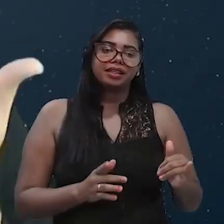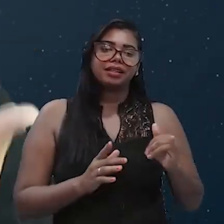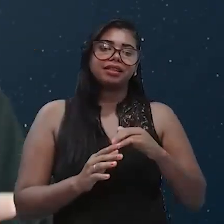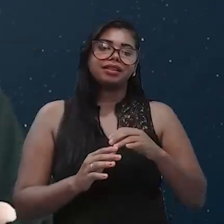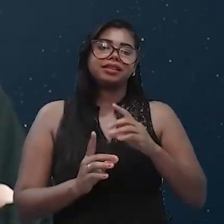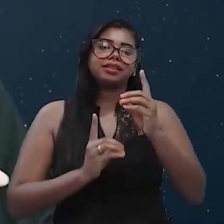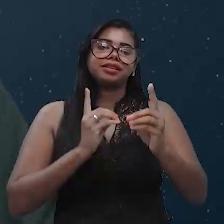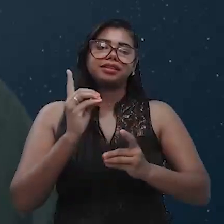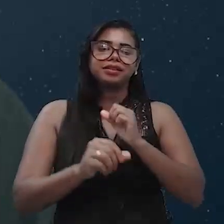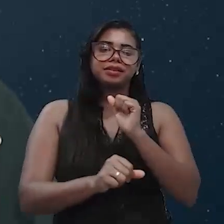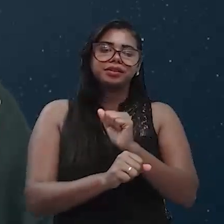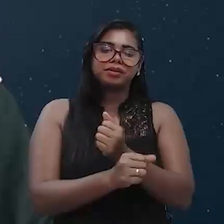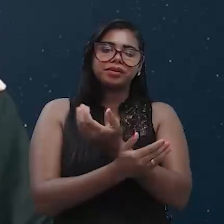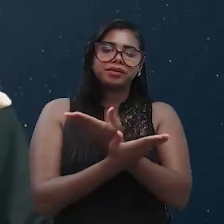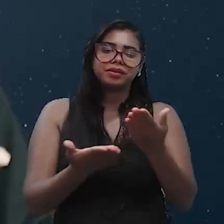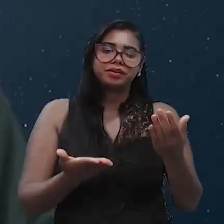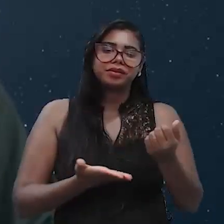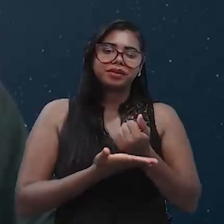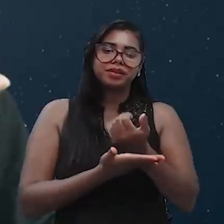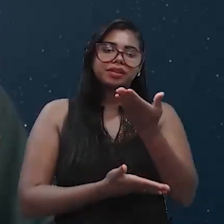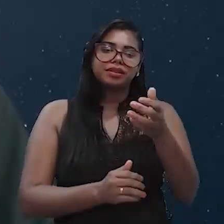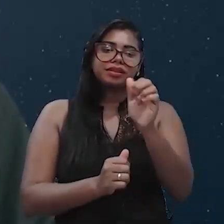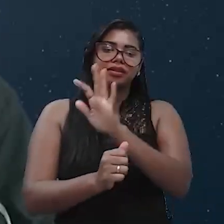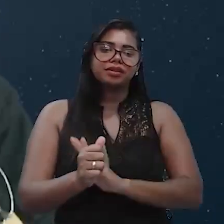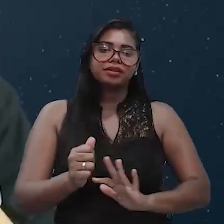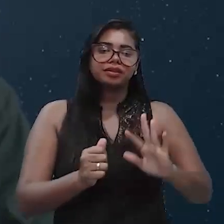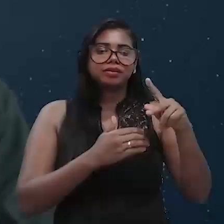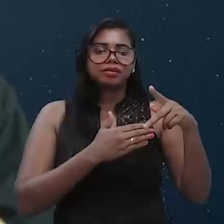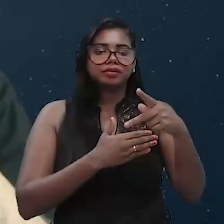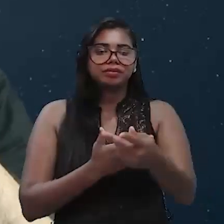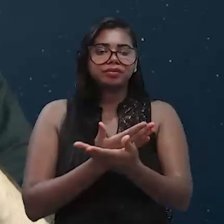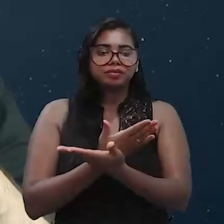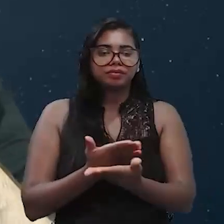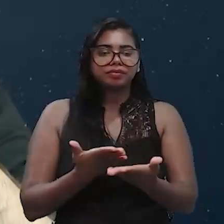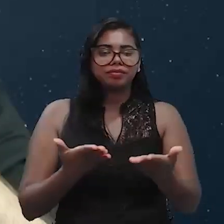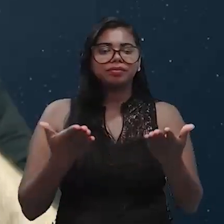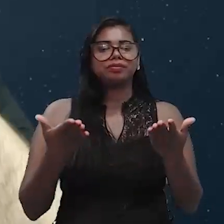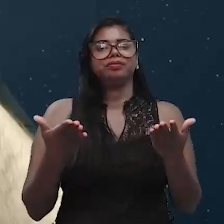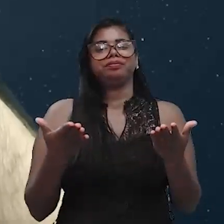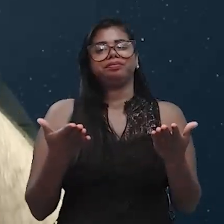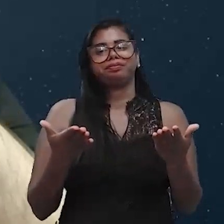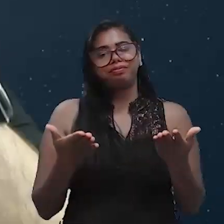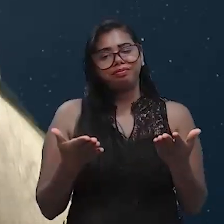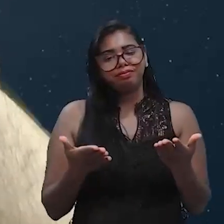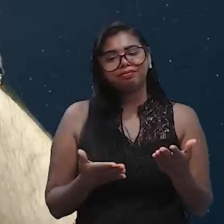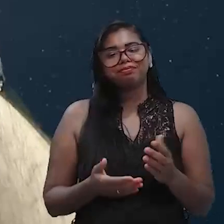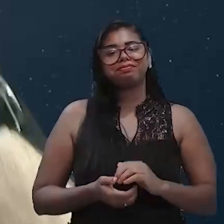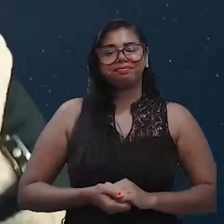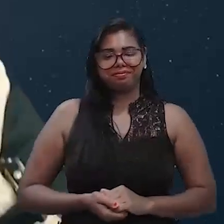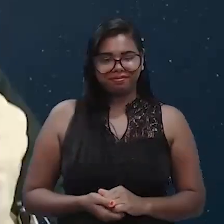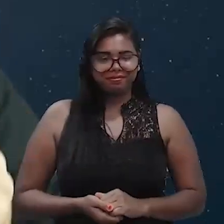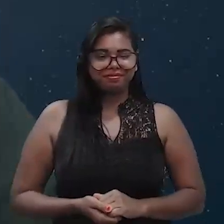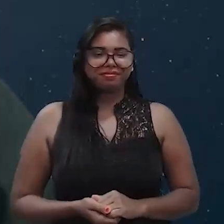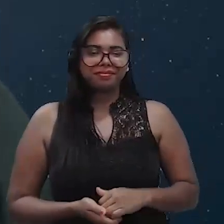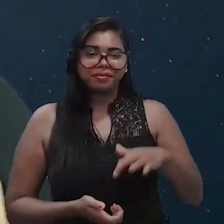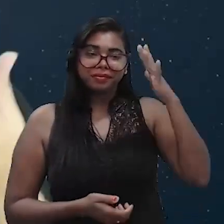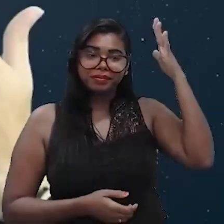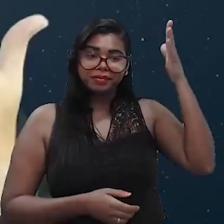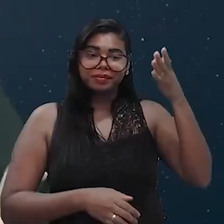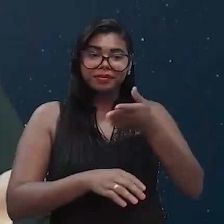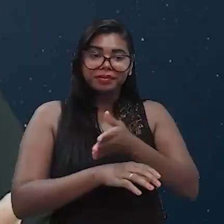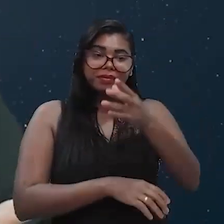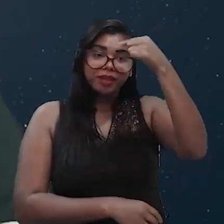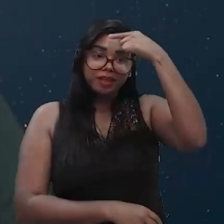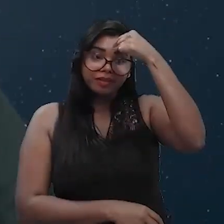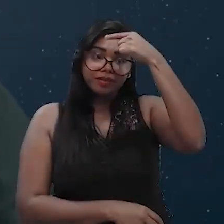tenha te ajudado a essa sua caminhada rumo a ser aquele que vai entrar numa universidade pública.